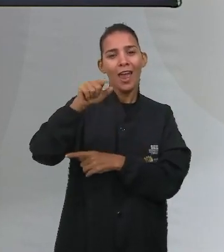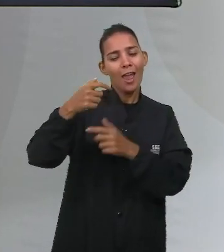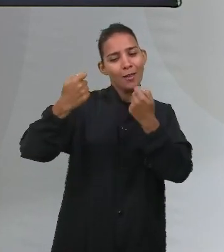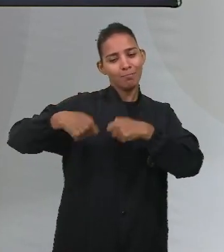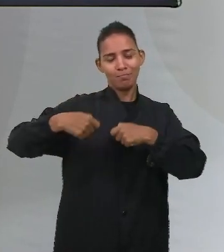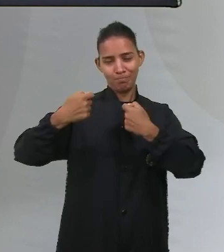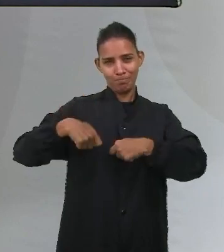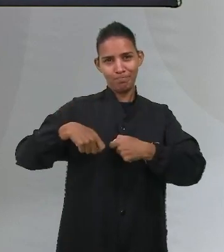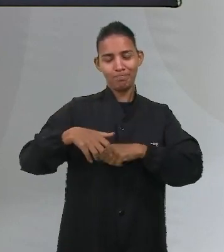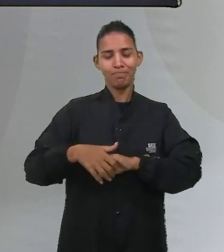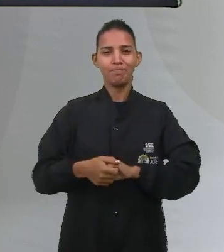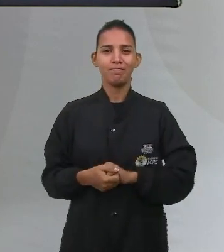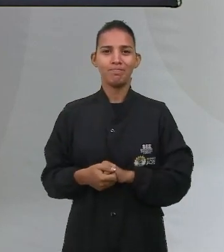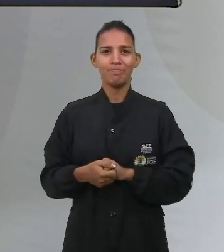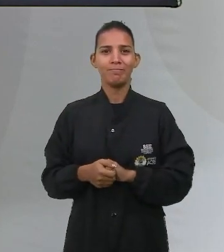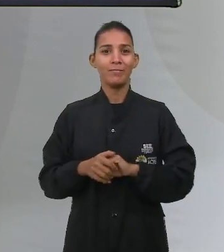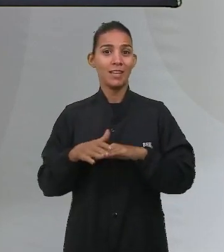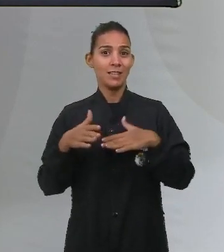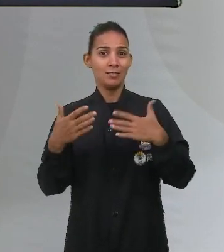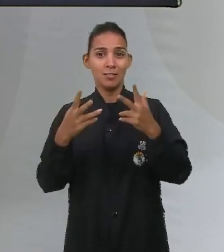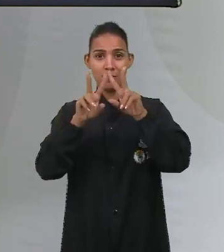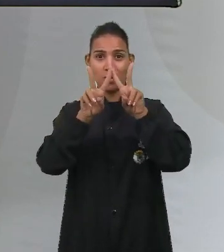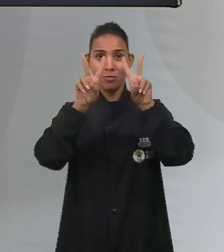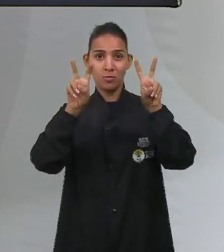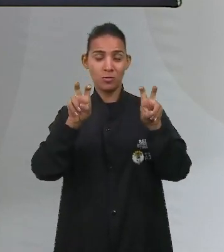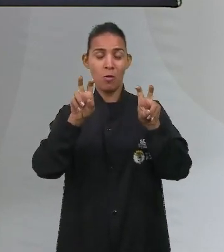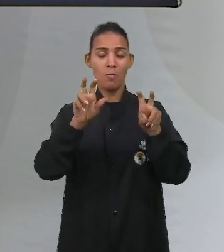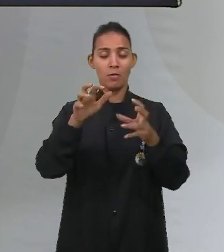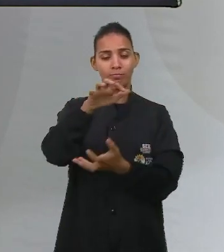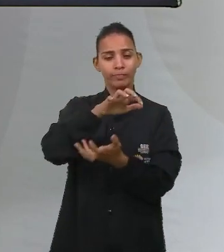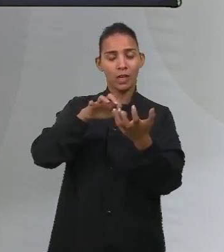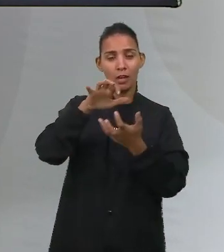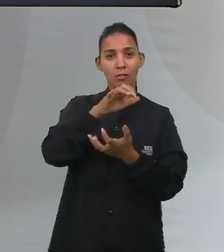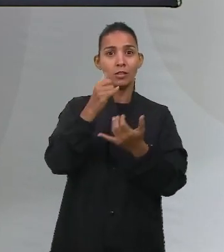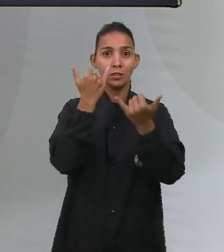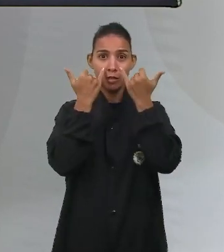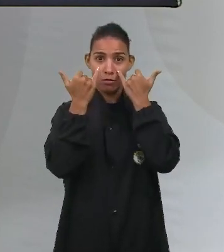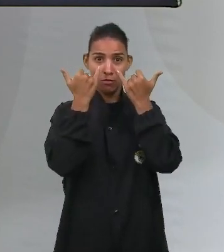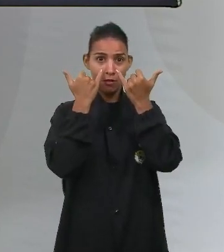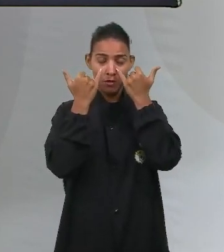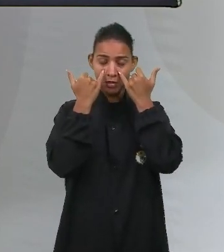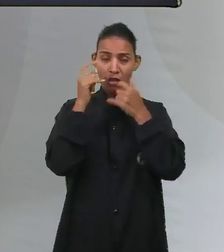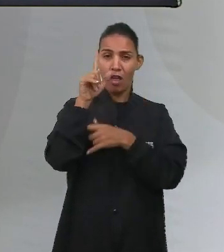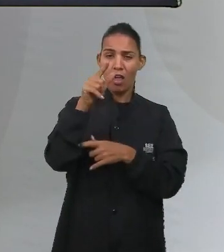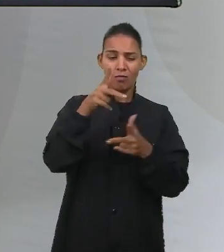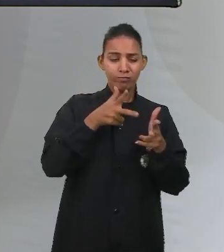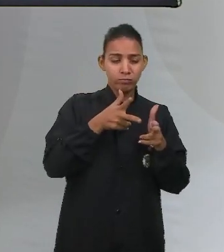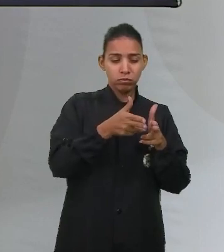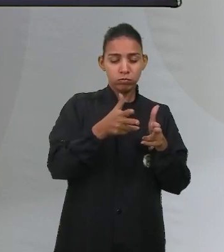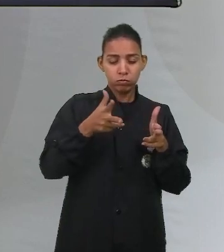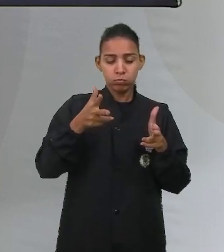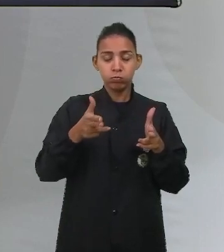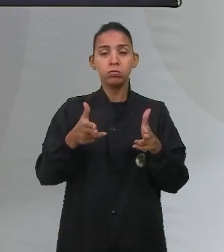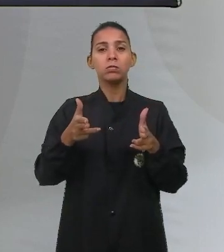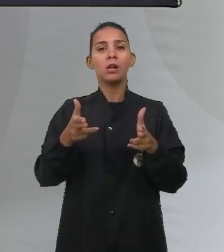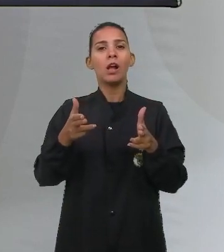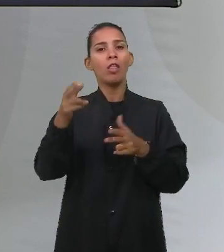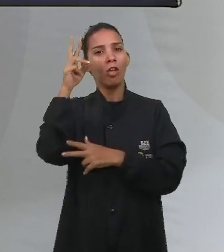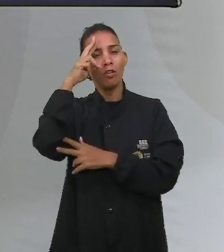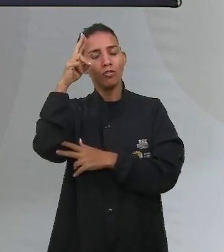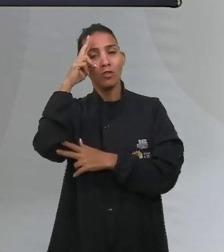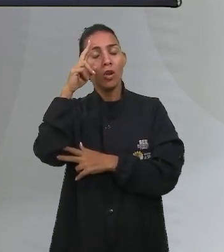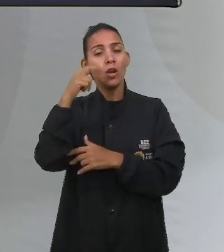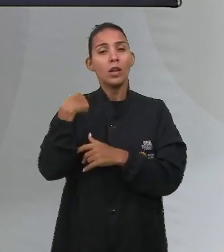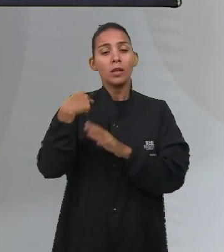necessidade. Estamos tratando de revolução informacional, um recorte da história que evidencia